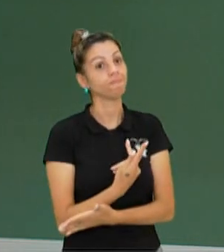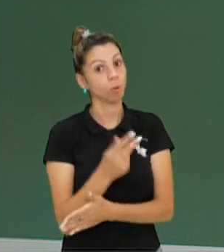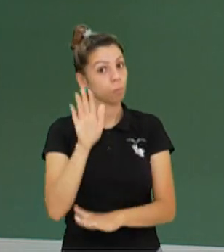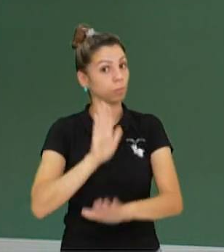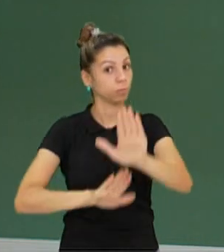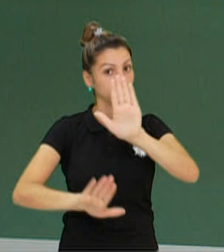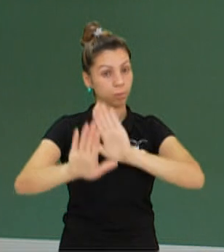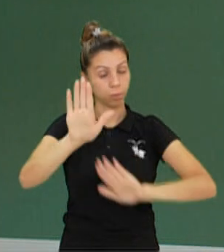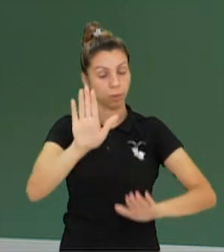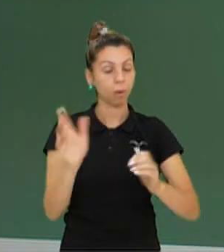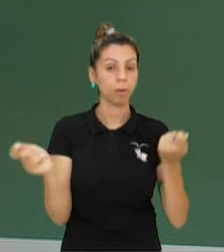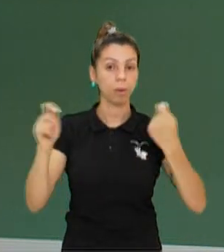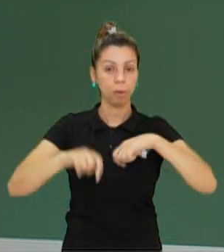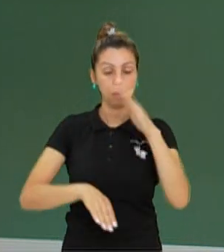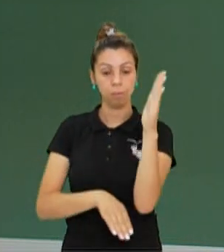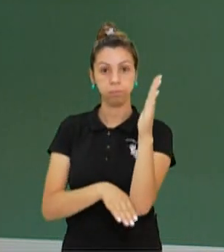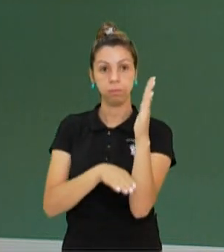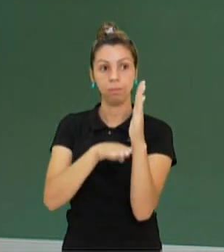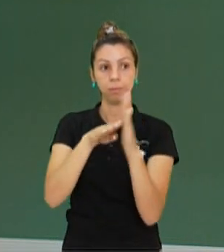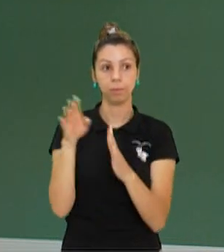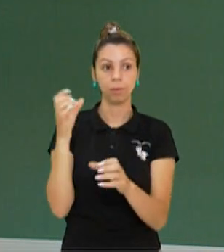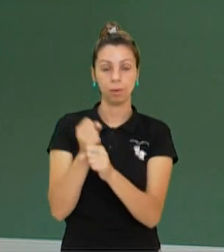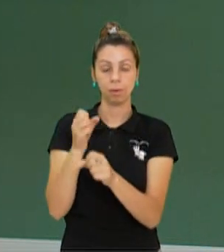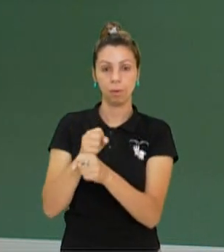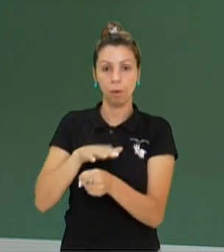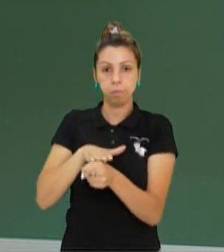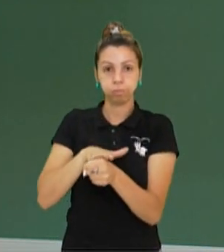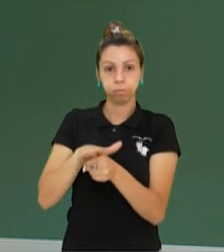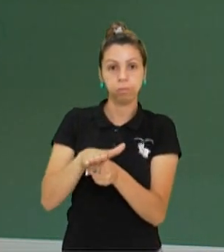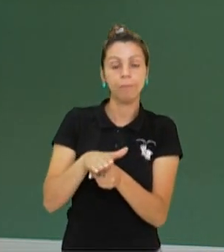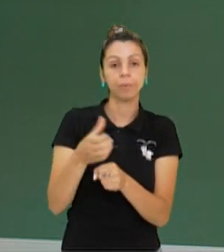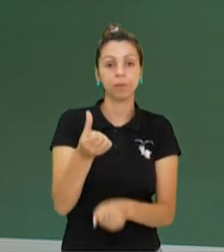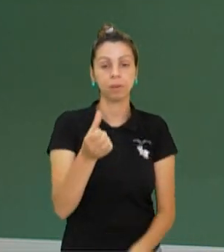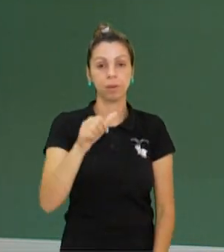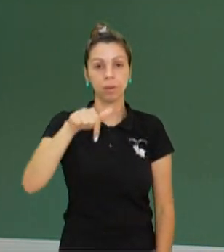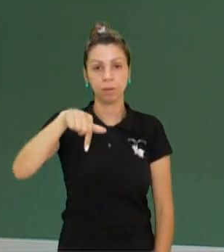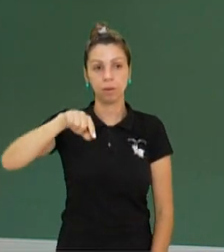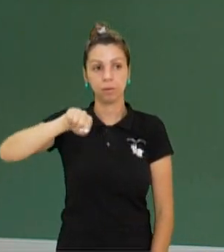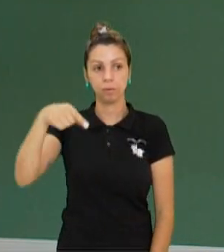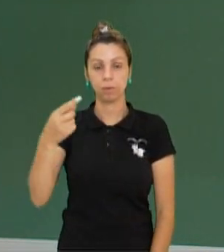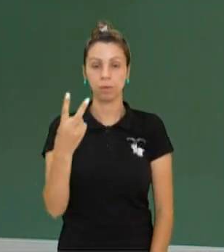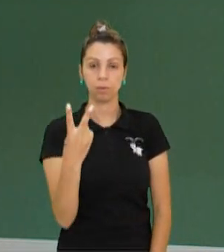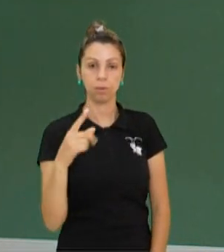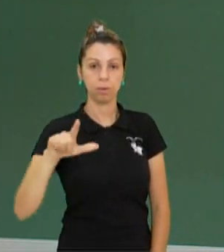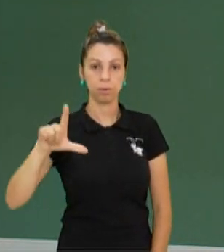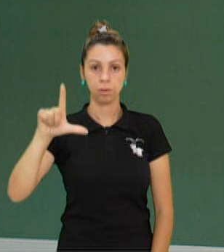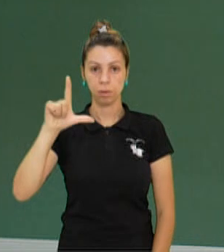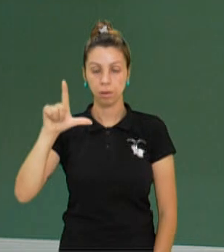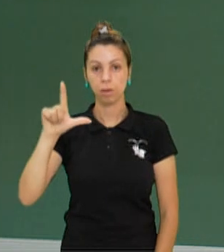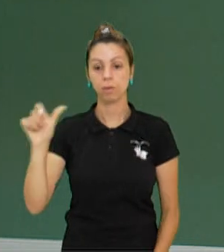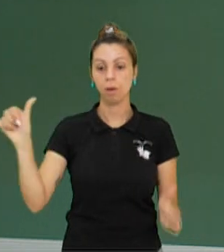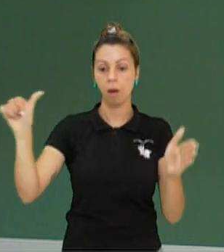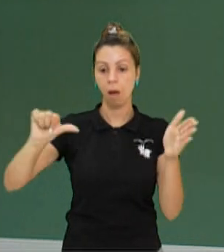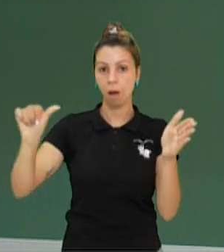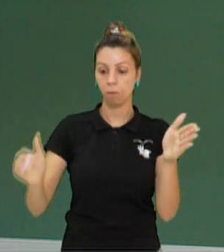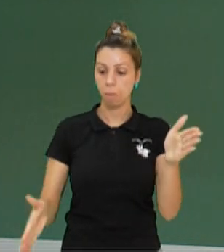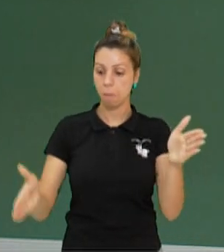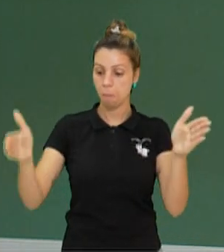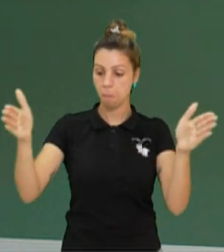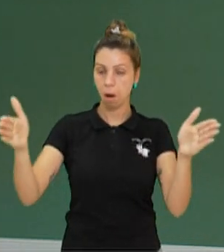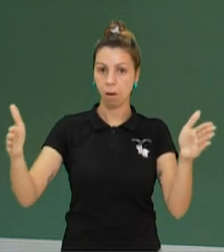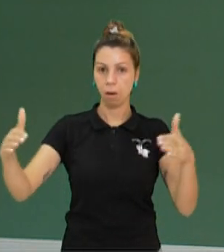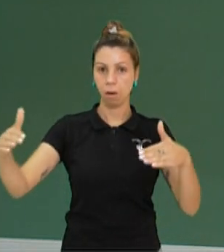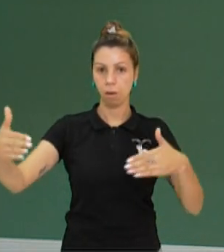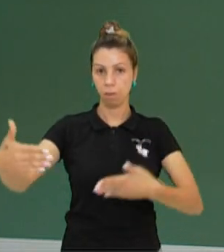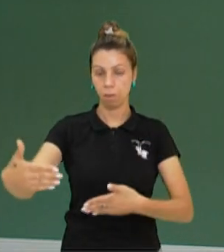Então, capacidade total a 67,2 litros no aquário, né? Que não está totalmente